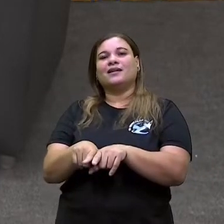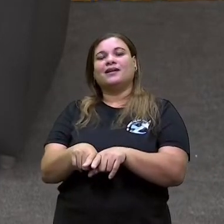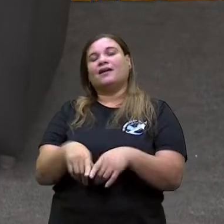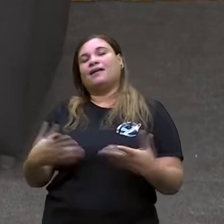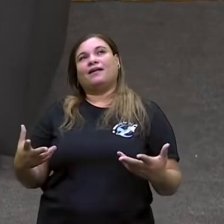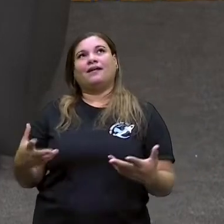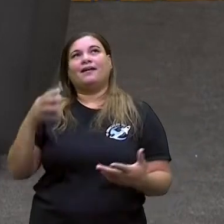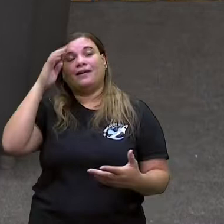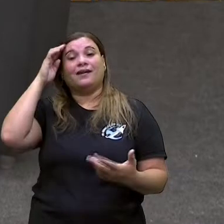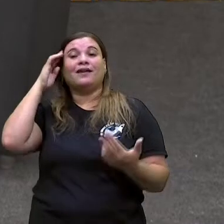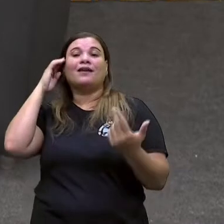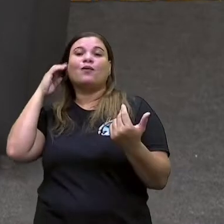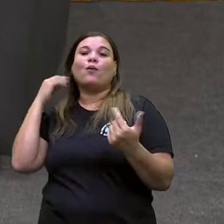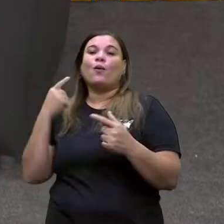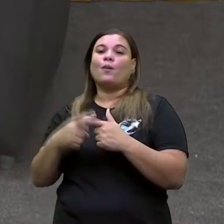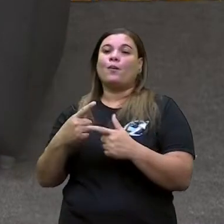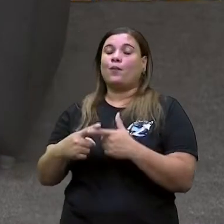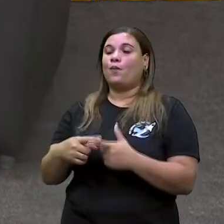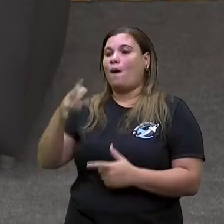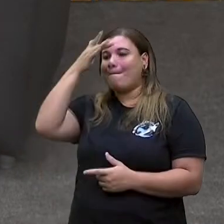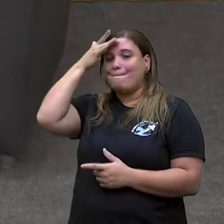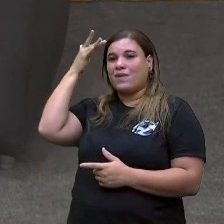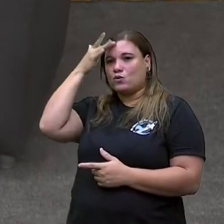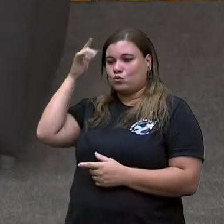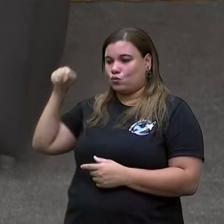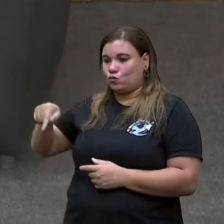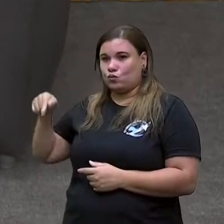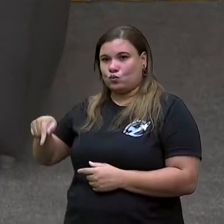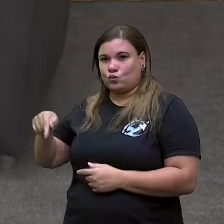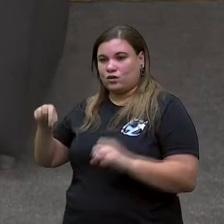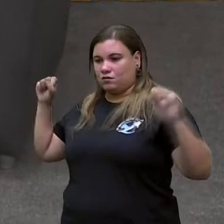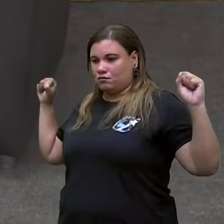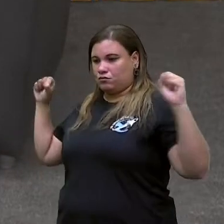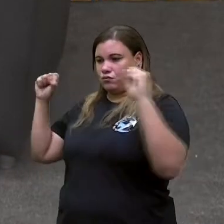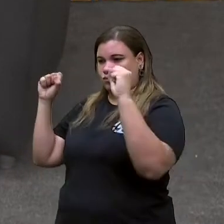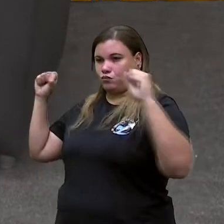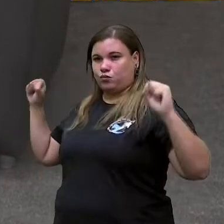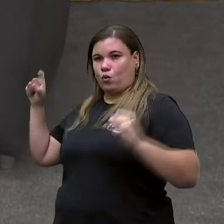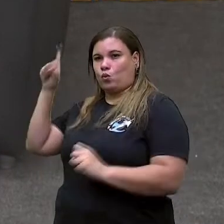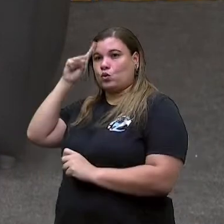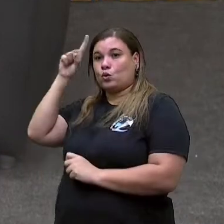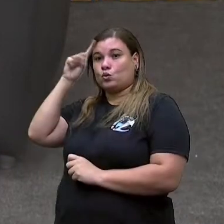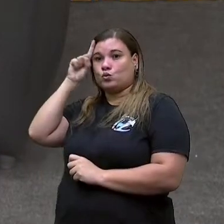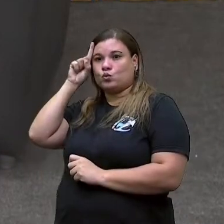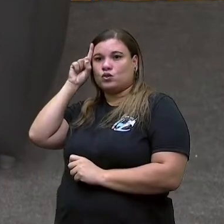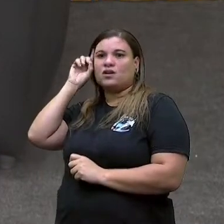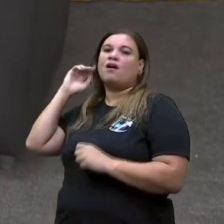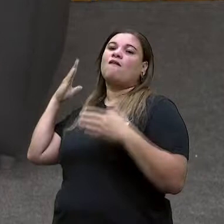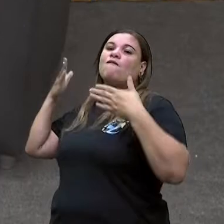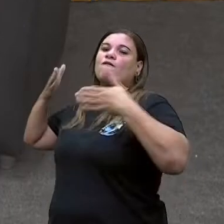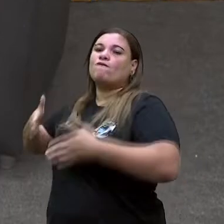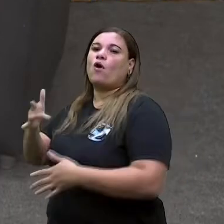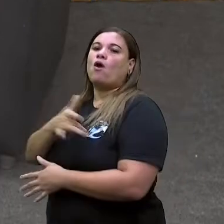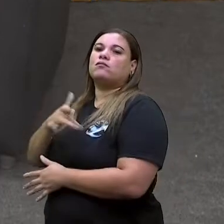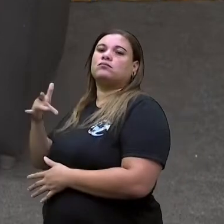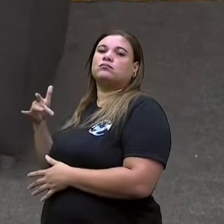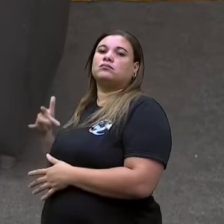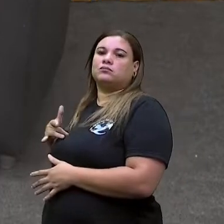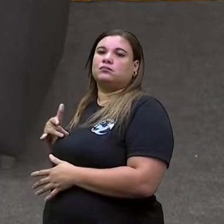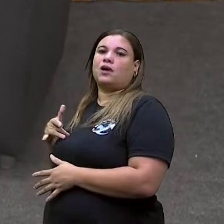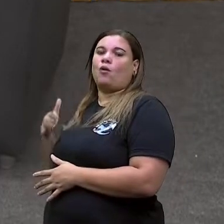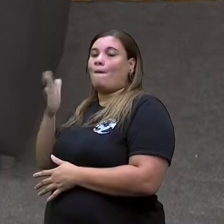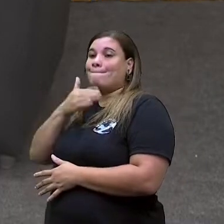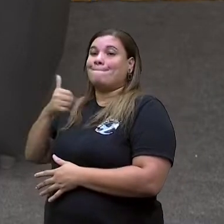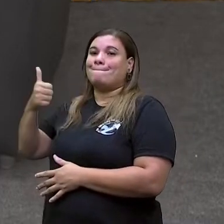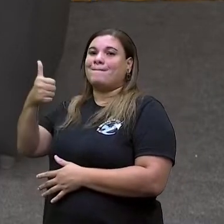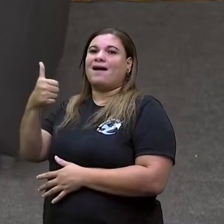pessoas vivem mais. E também quem lê vive mais. É, não é mito, é verdade. Por que